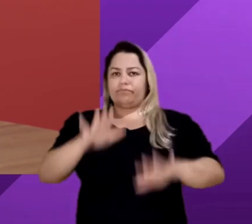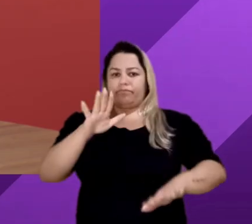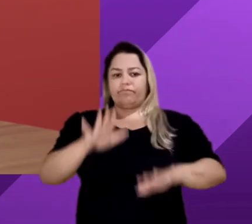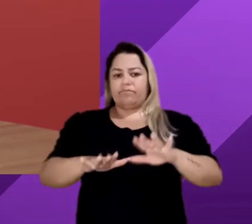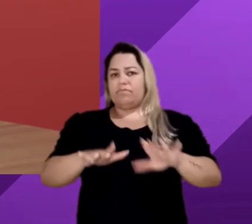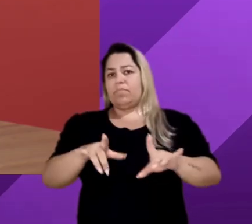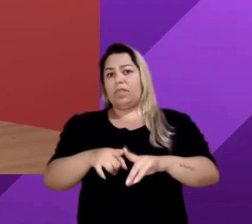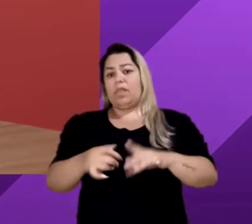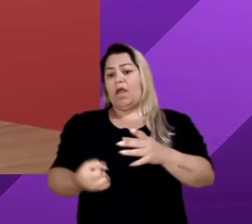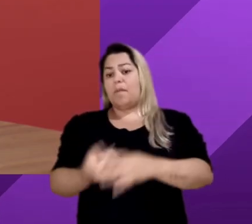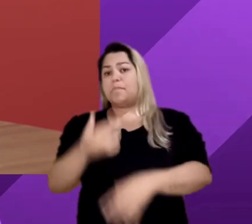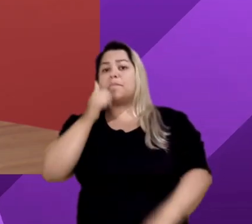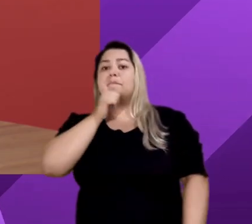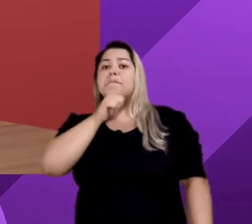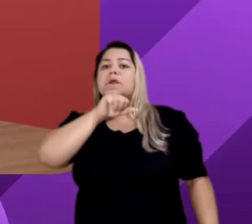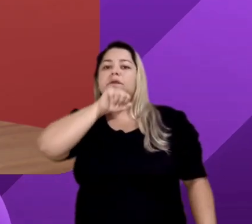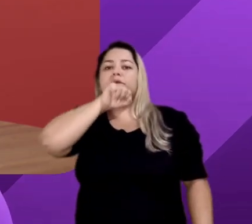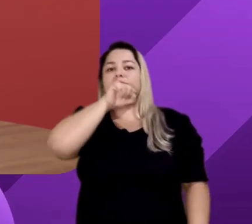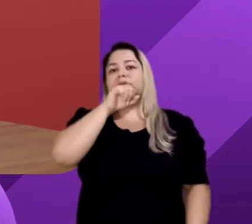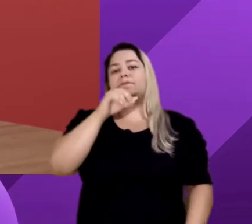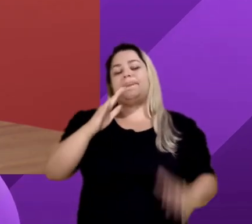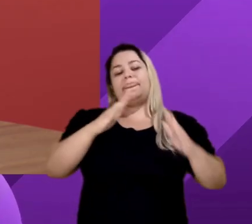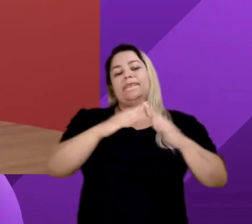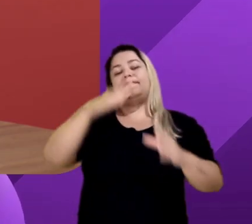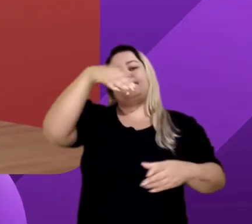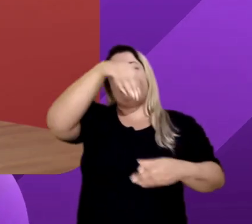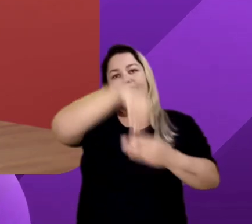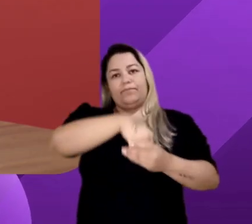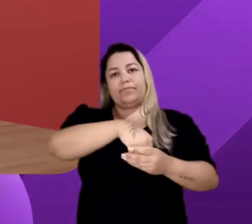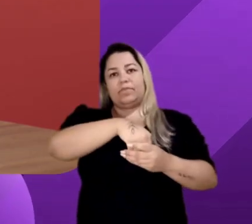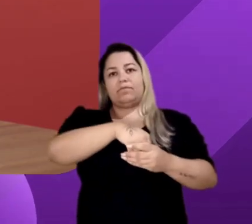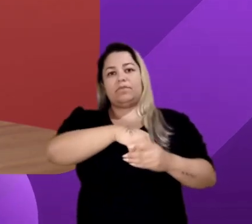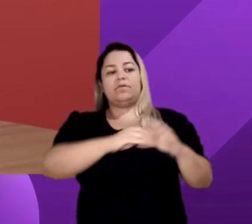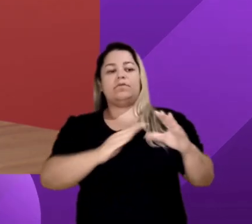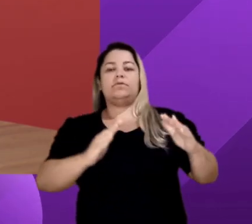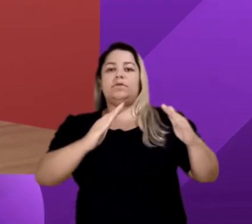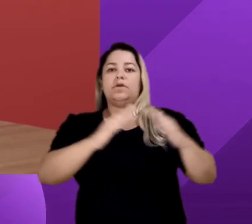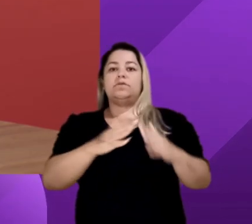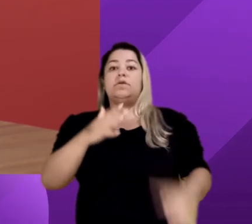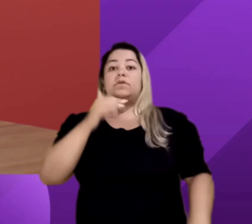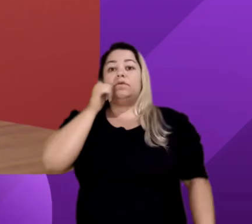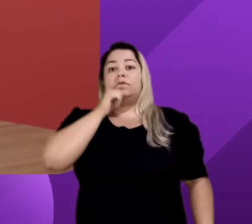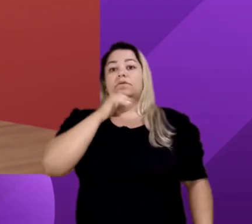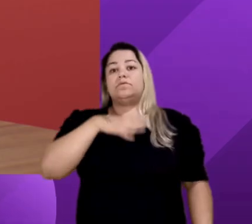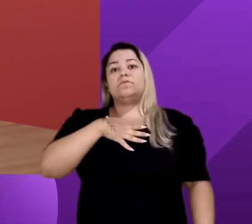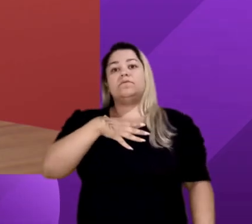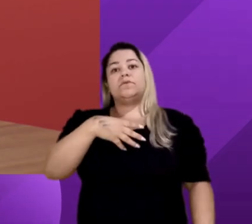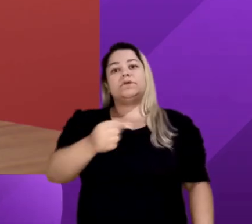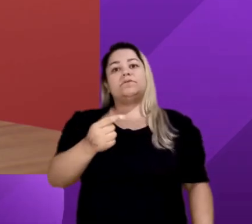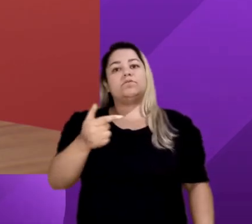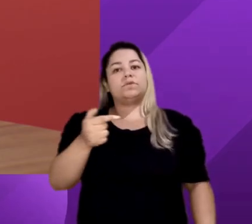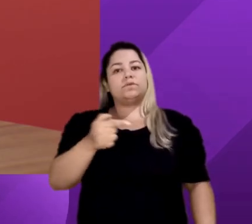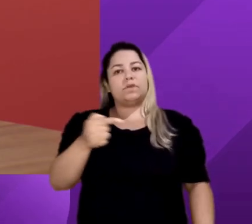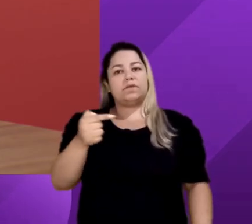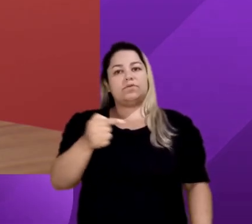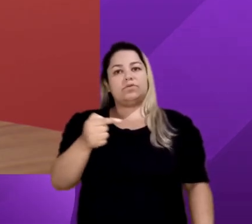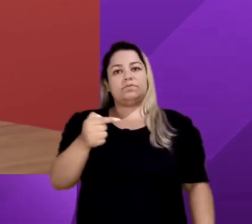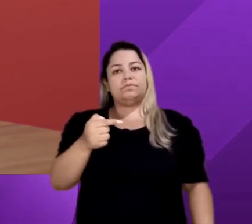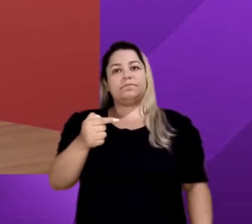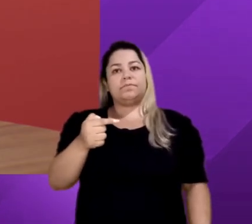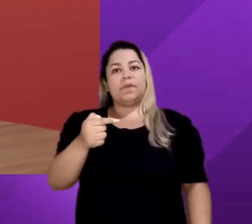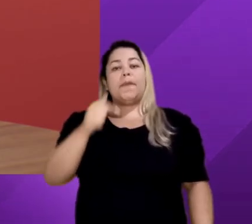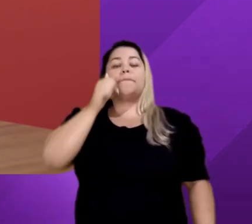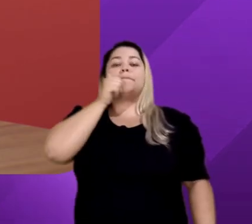mãe. Em casa, né, eu sou filha, somos 7, e minha